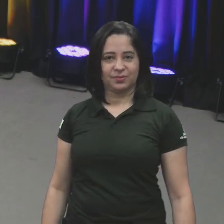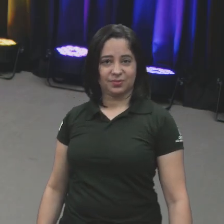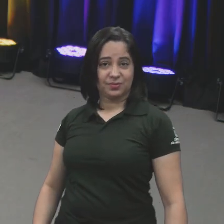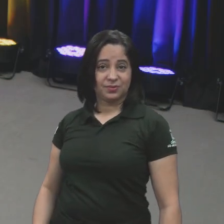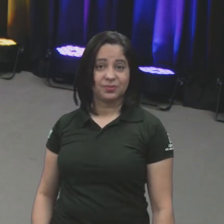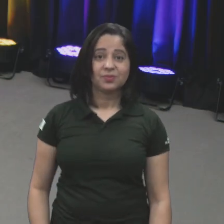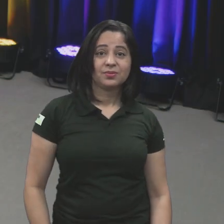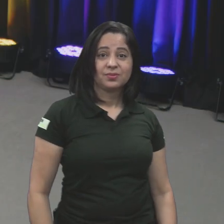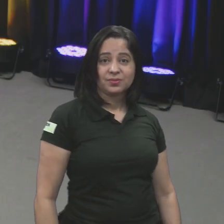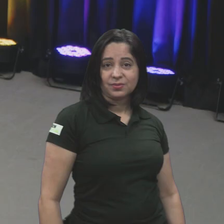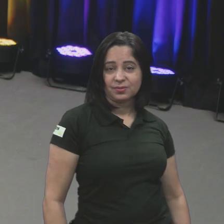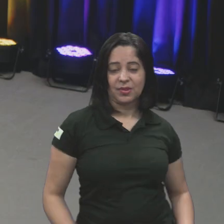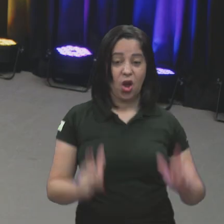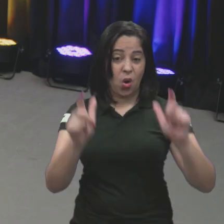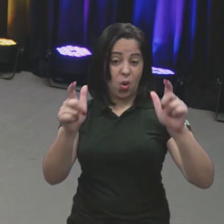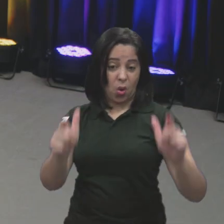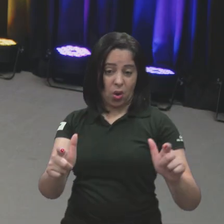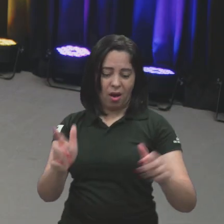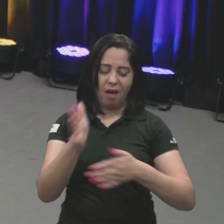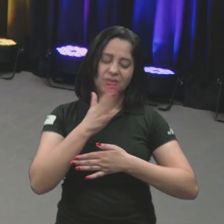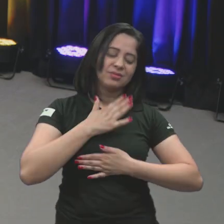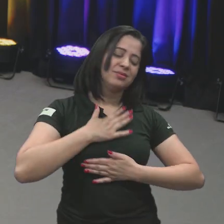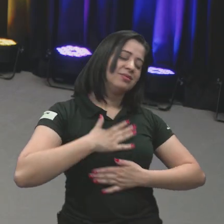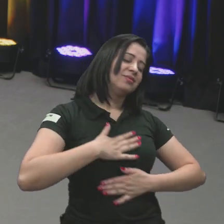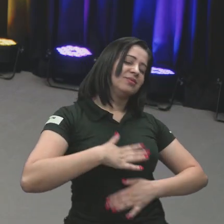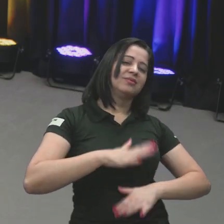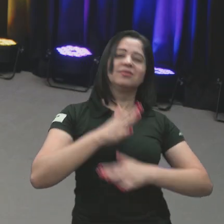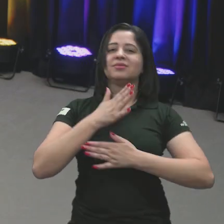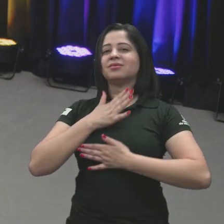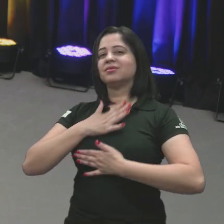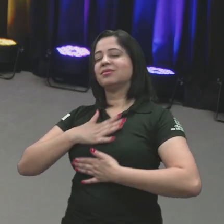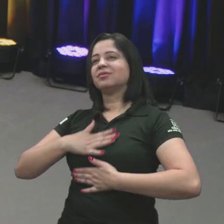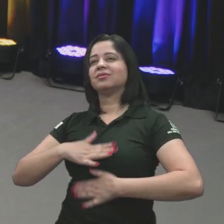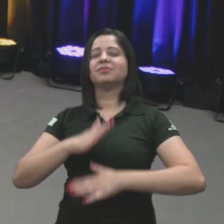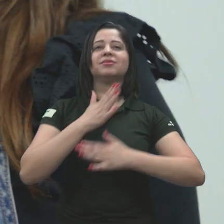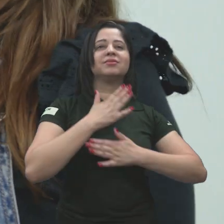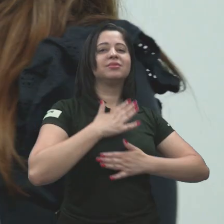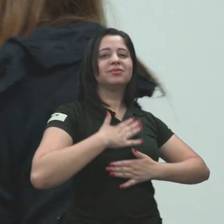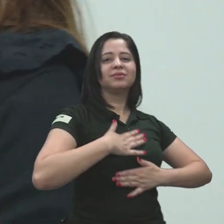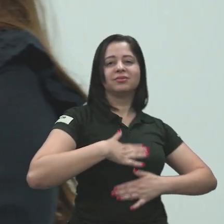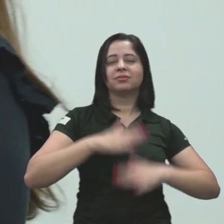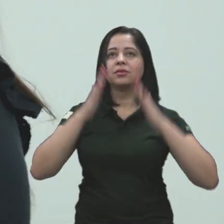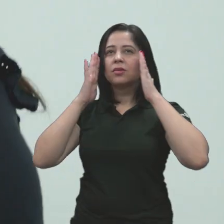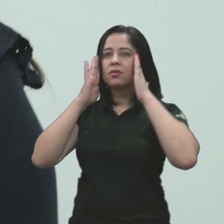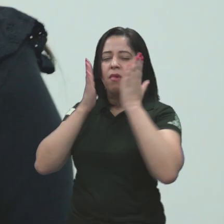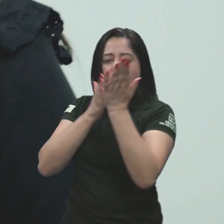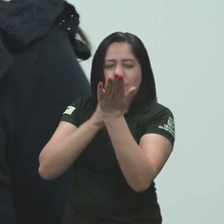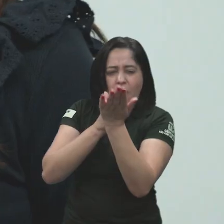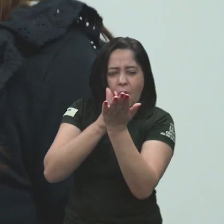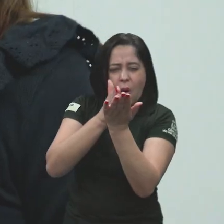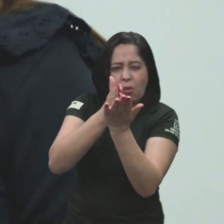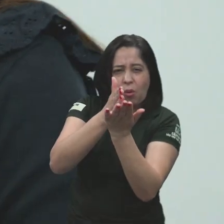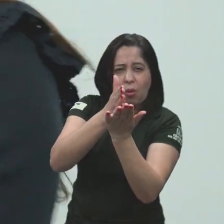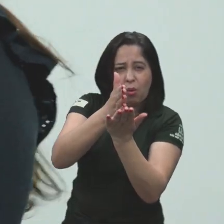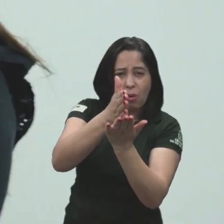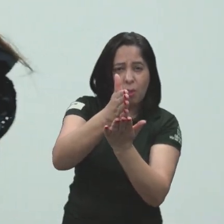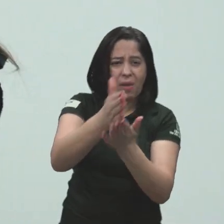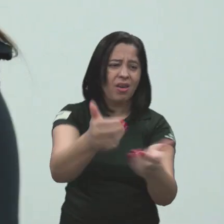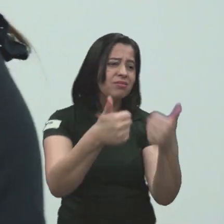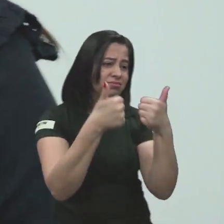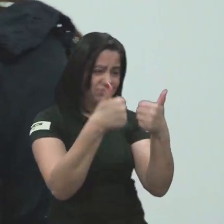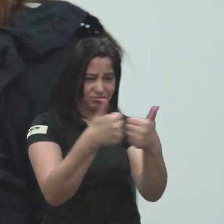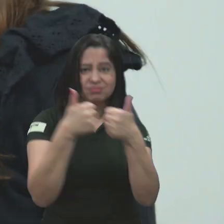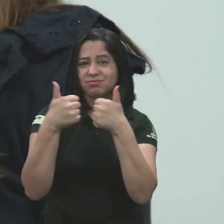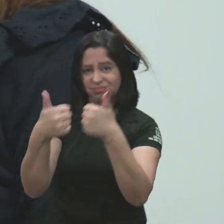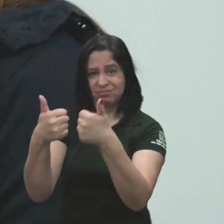Há um lugar pra relaxar. Se concentrar, você chega lá. Tá